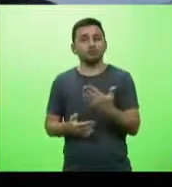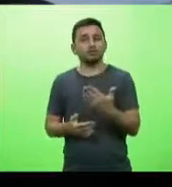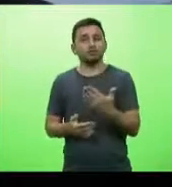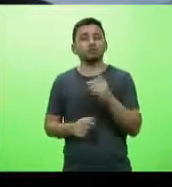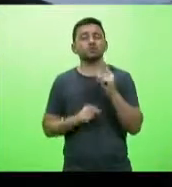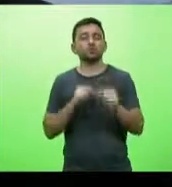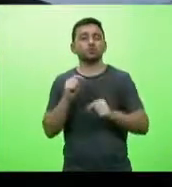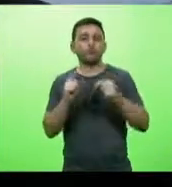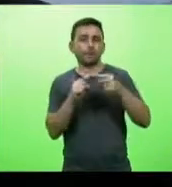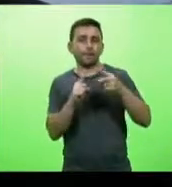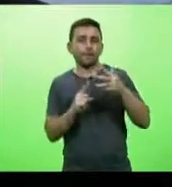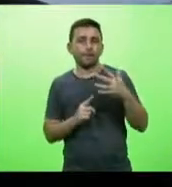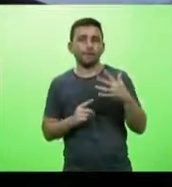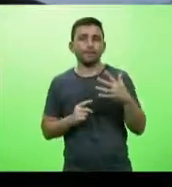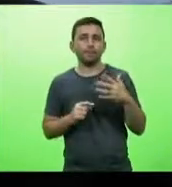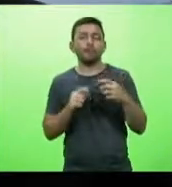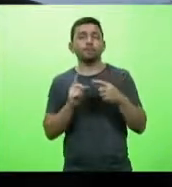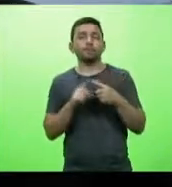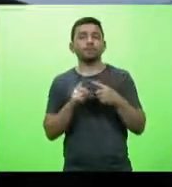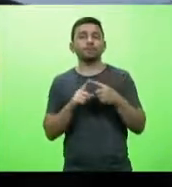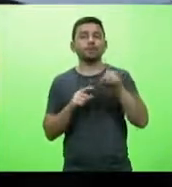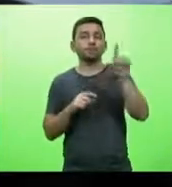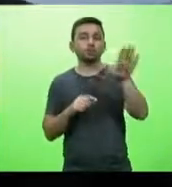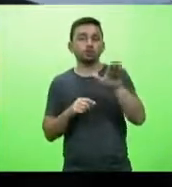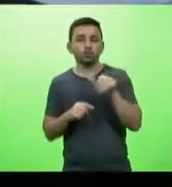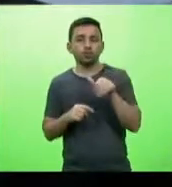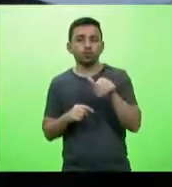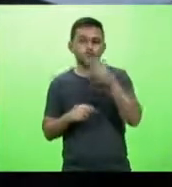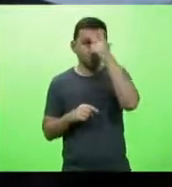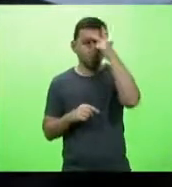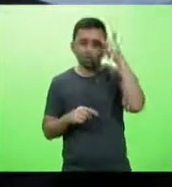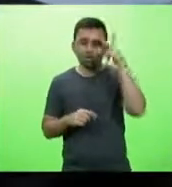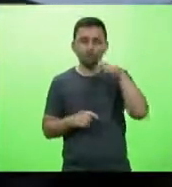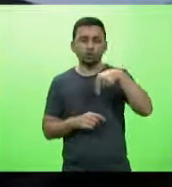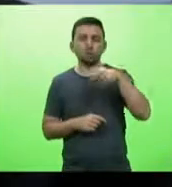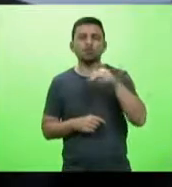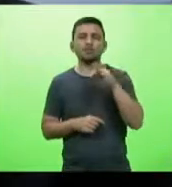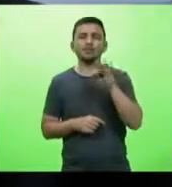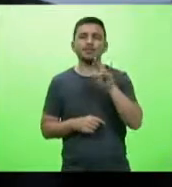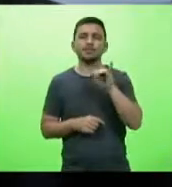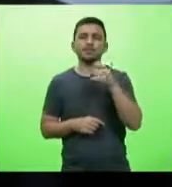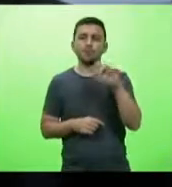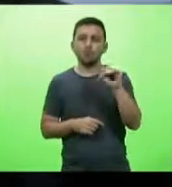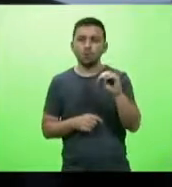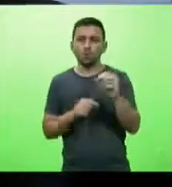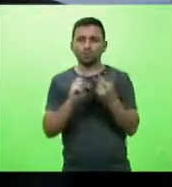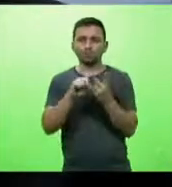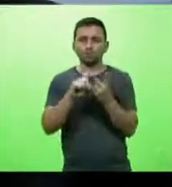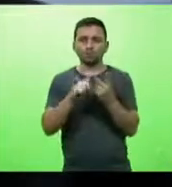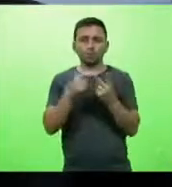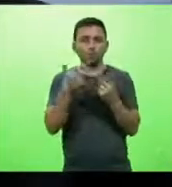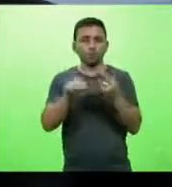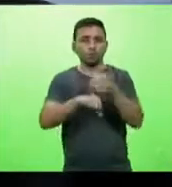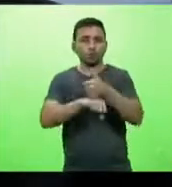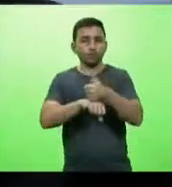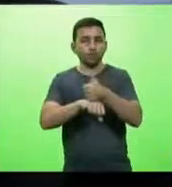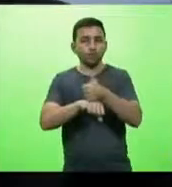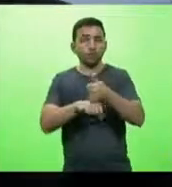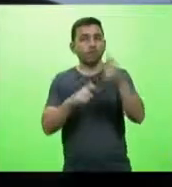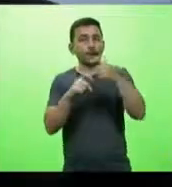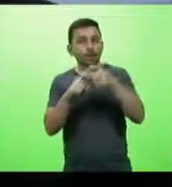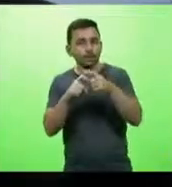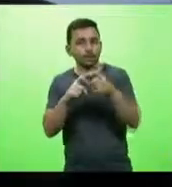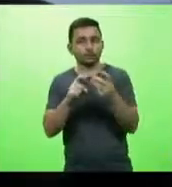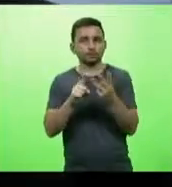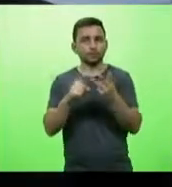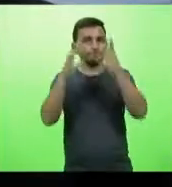algumas questões. Uma delas é a contratação de um nutricionista, outra de um profissional que é o médico, o enfermeiro, só que o hospital